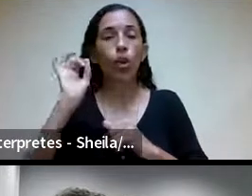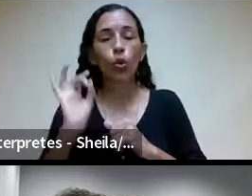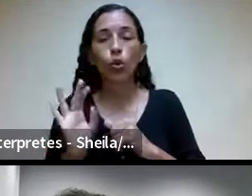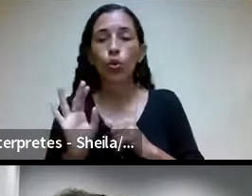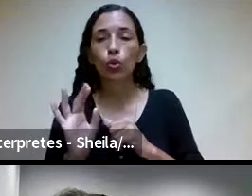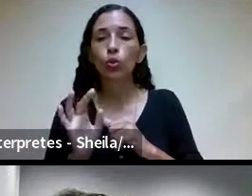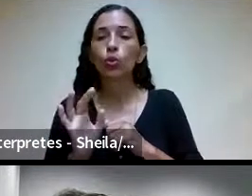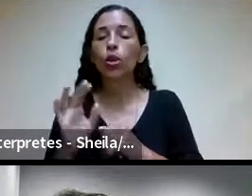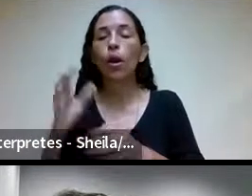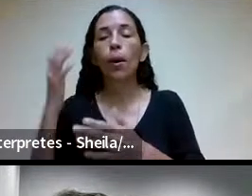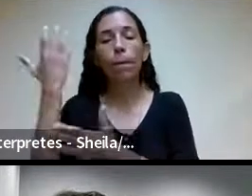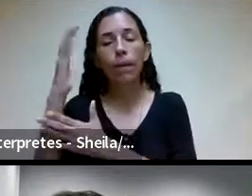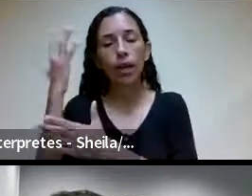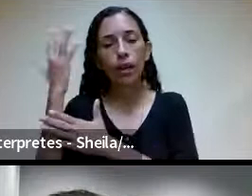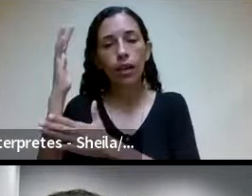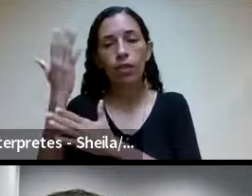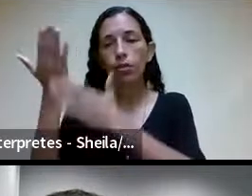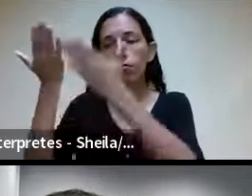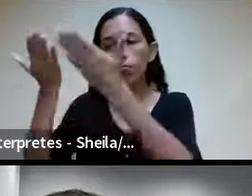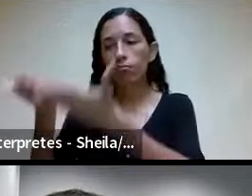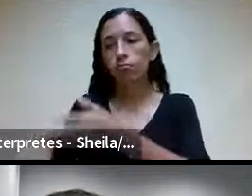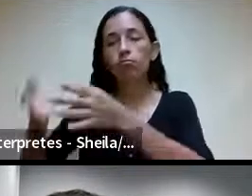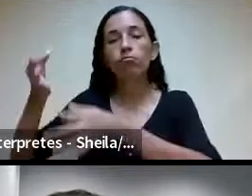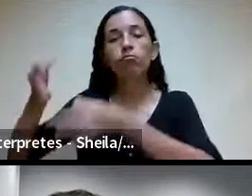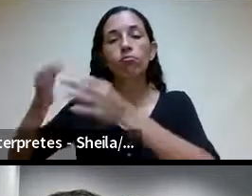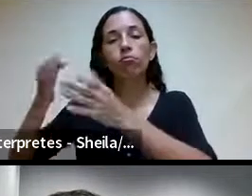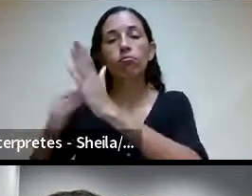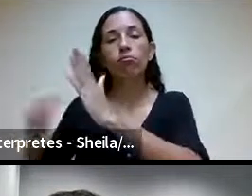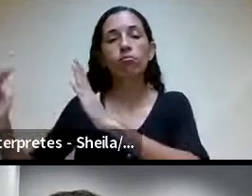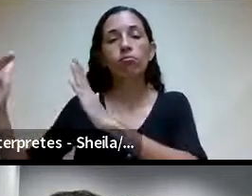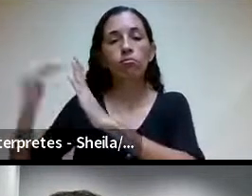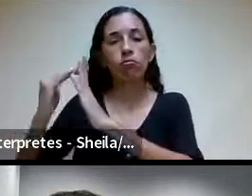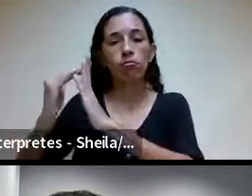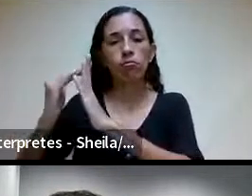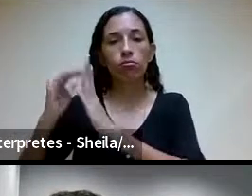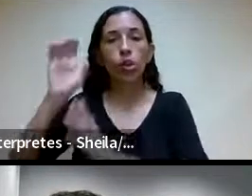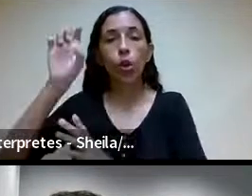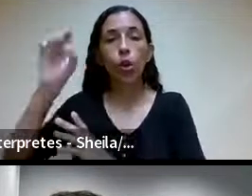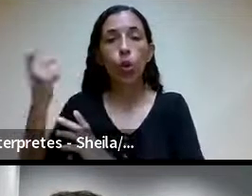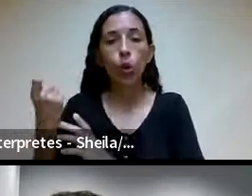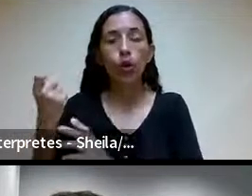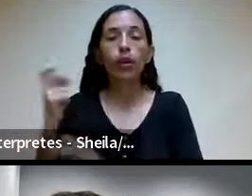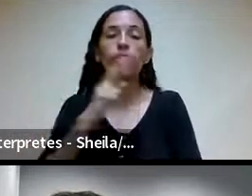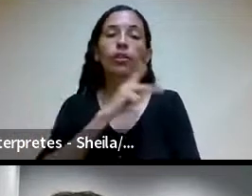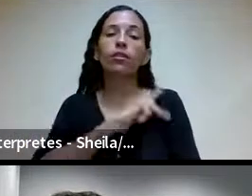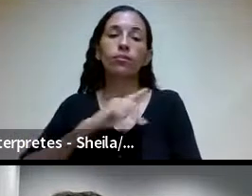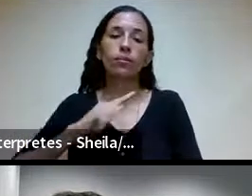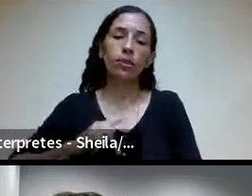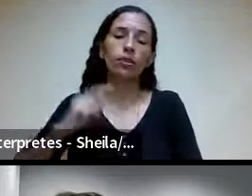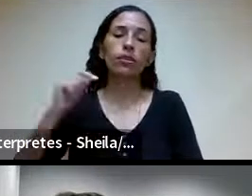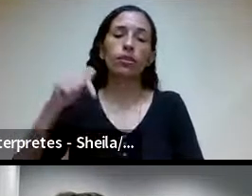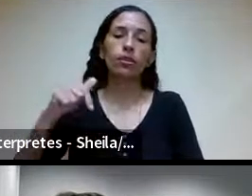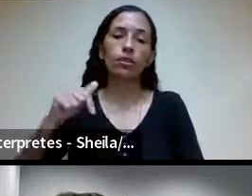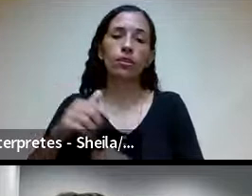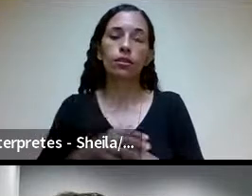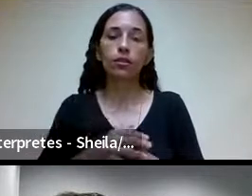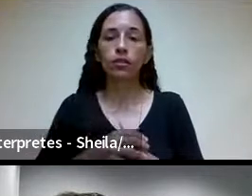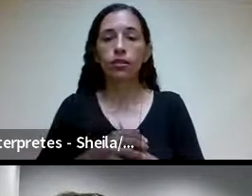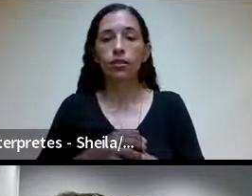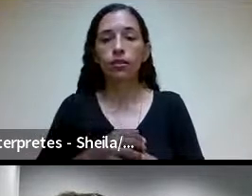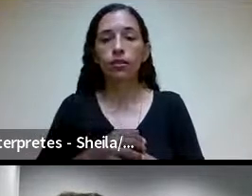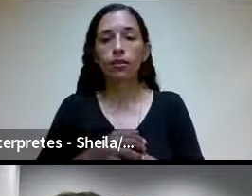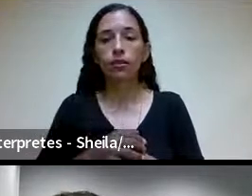de parabéns ao desembargador Glauber, nosso ex-presidente, alguém que é muito estimado em nosso meio,